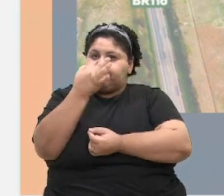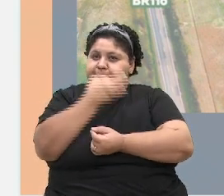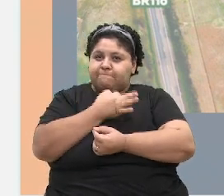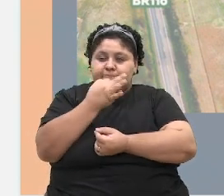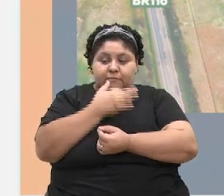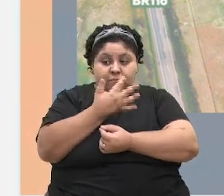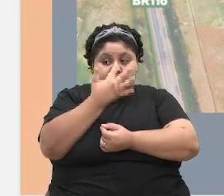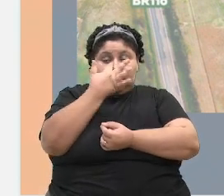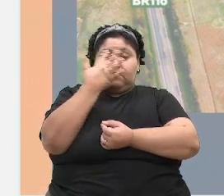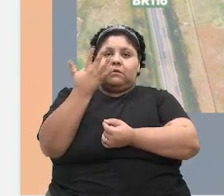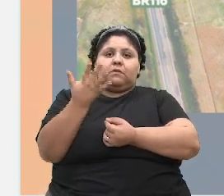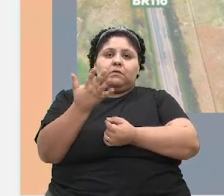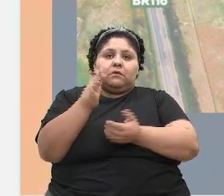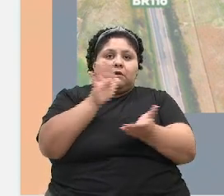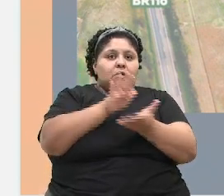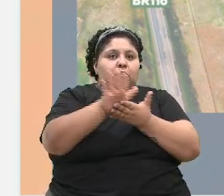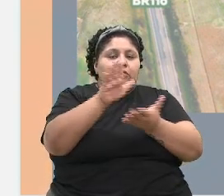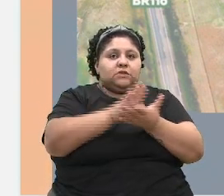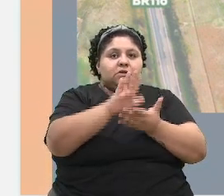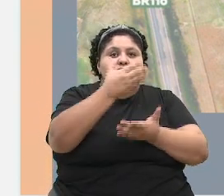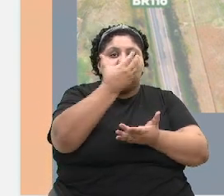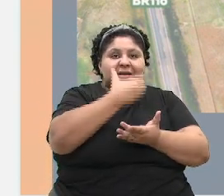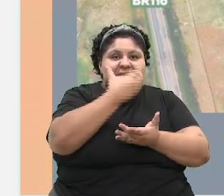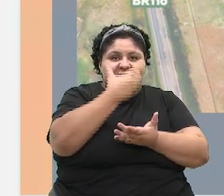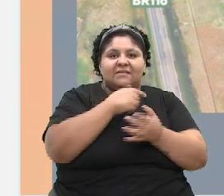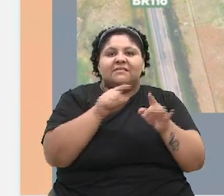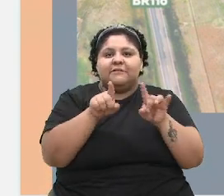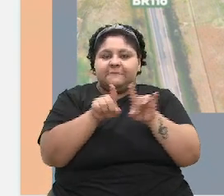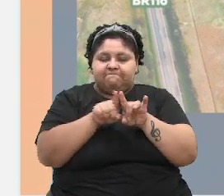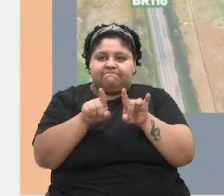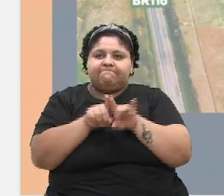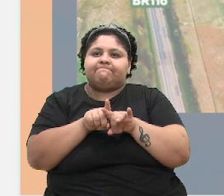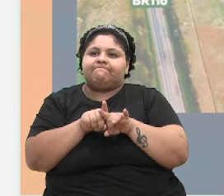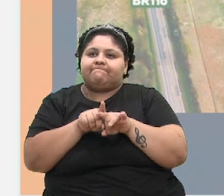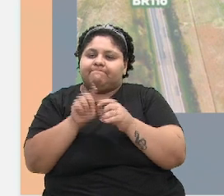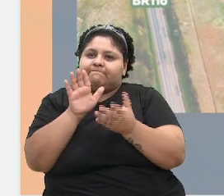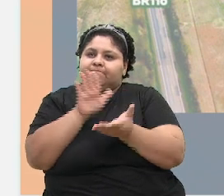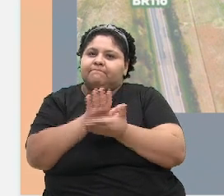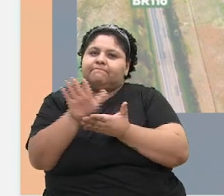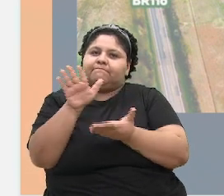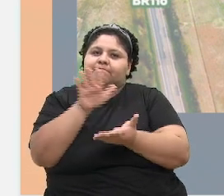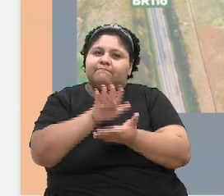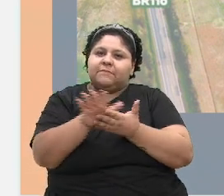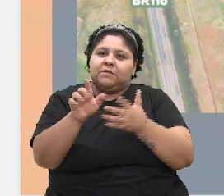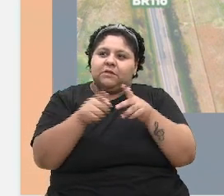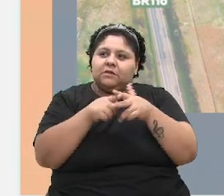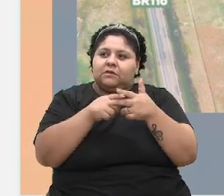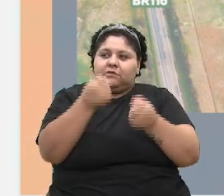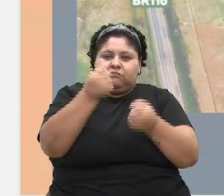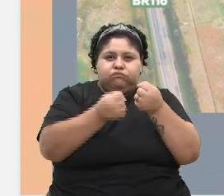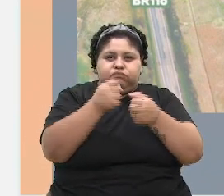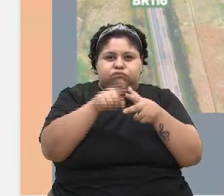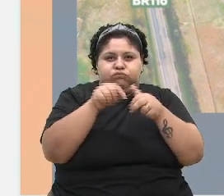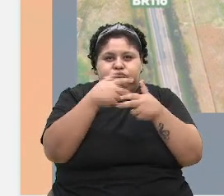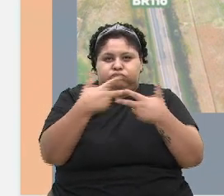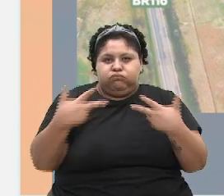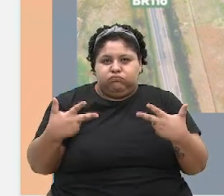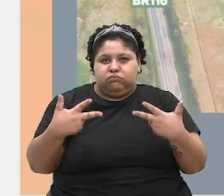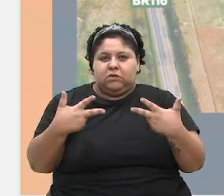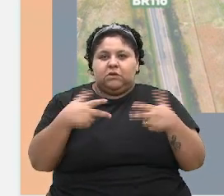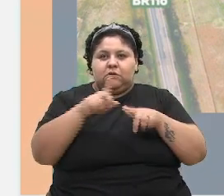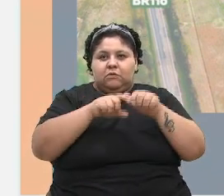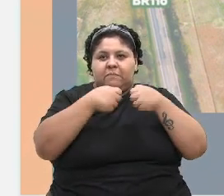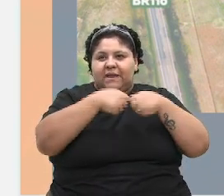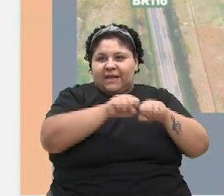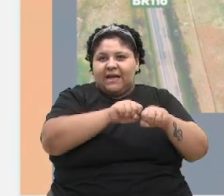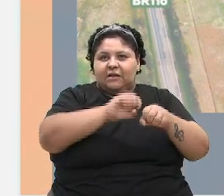impressionante. Pela produção de maçã que temos, pela produção de autopeças, mercado de reposição. Caxias